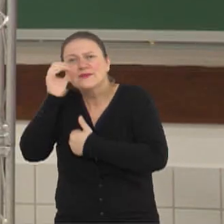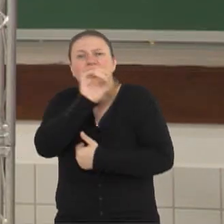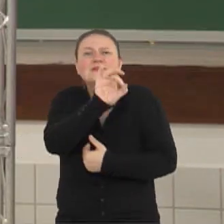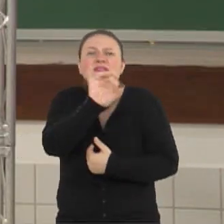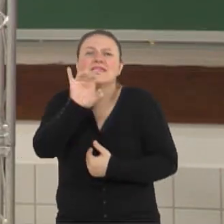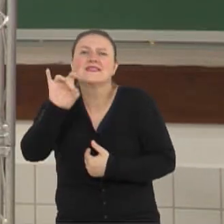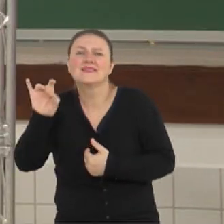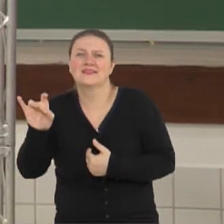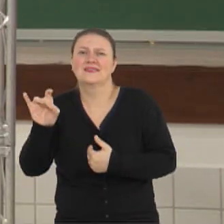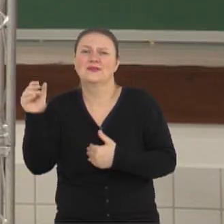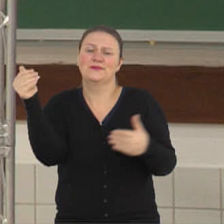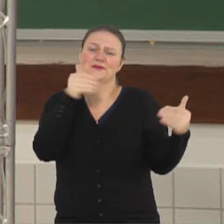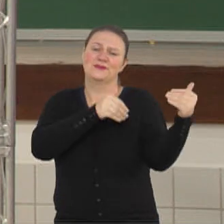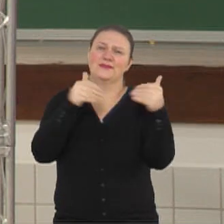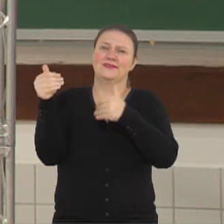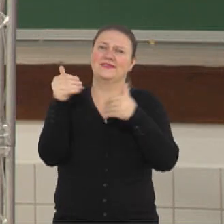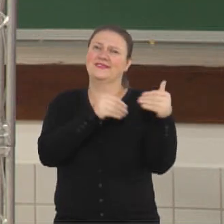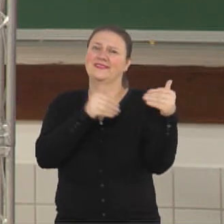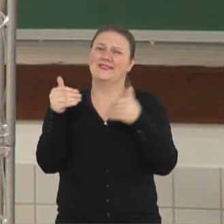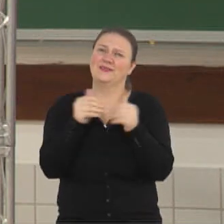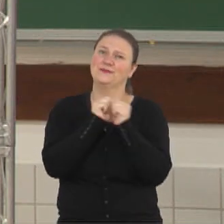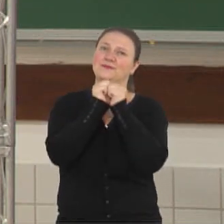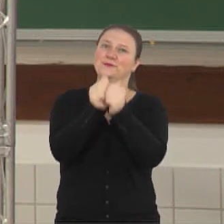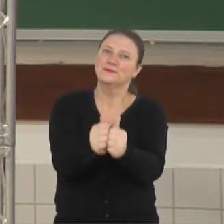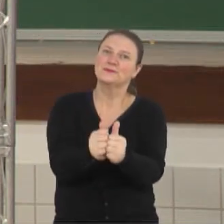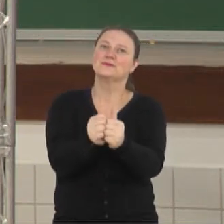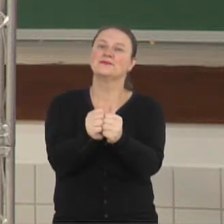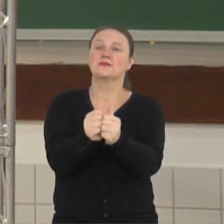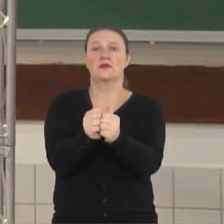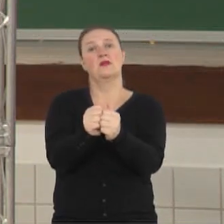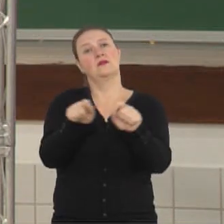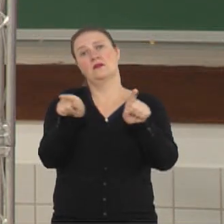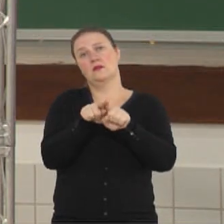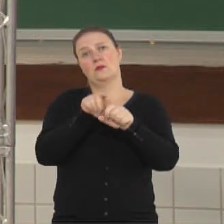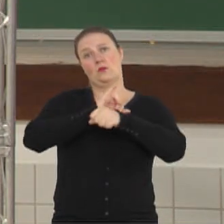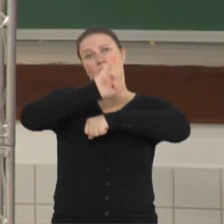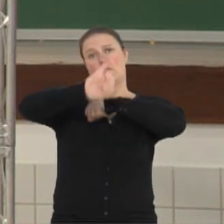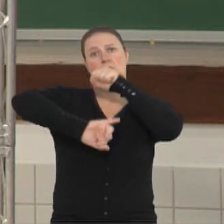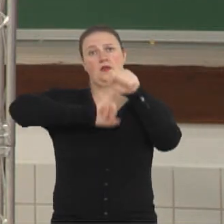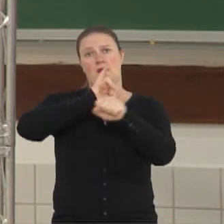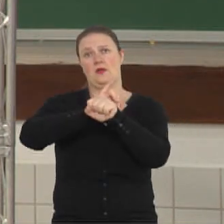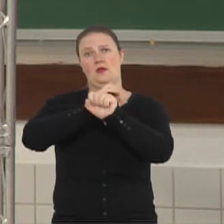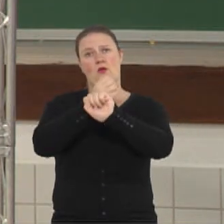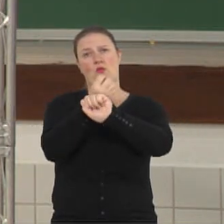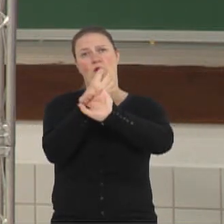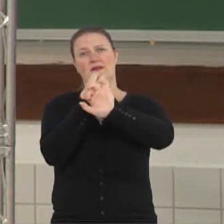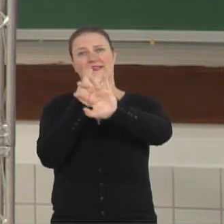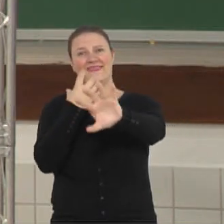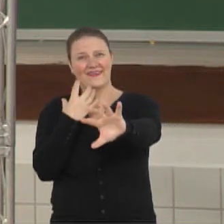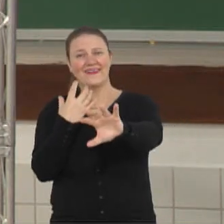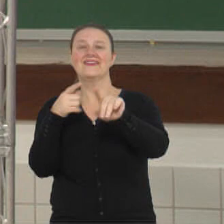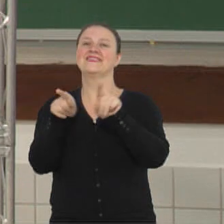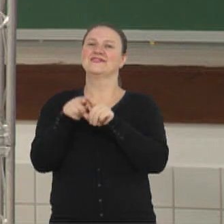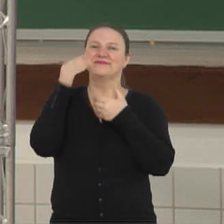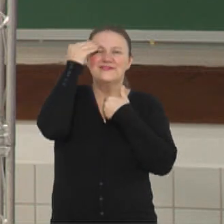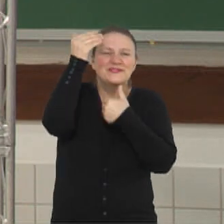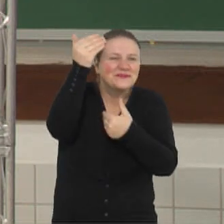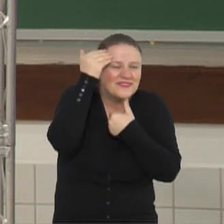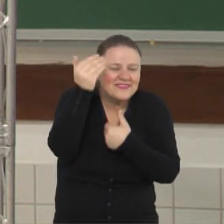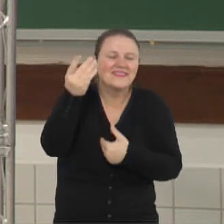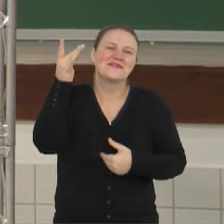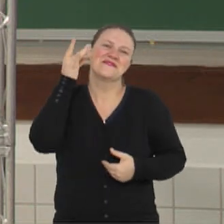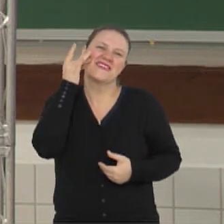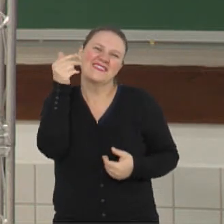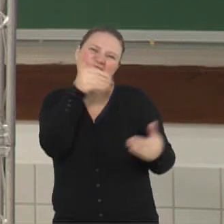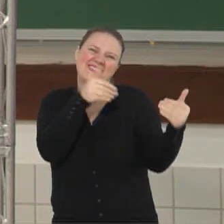por vocês terem estado aqui comigo, mesmo online, em tempo real. Muito obrigado pela presença e pela atenção de